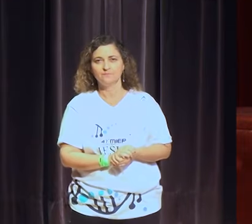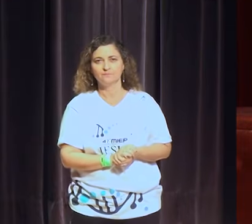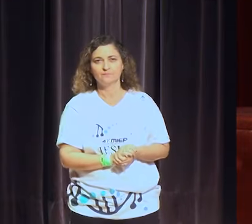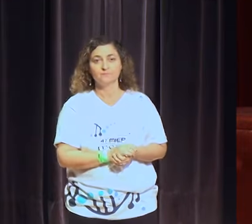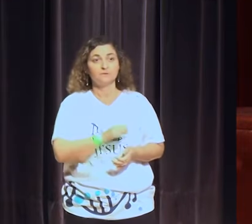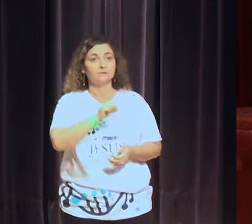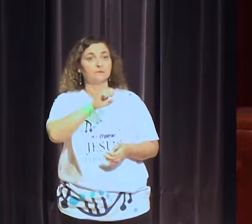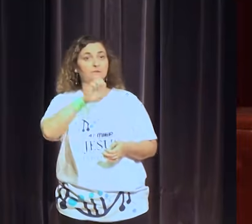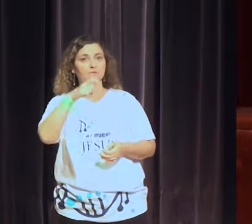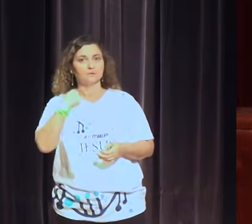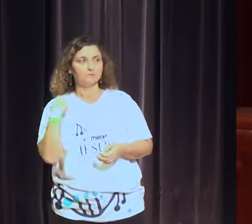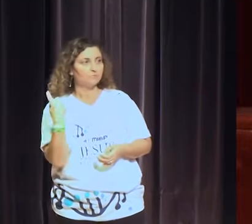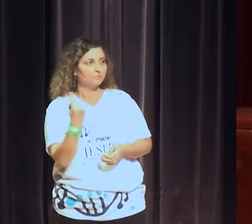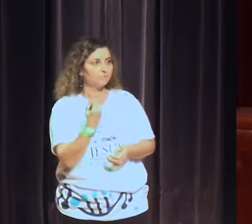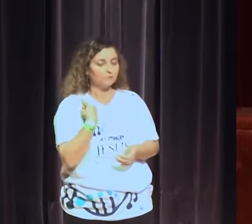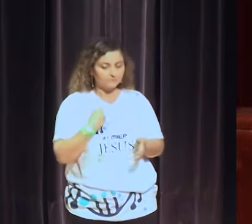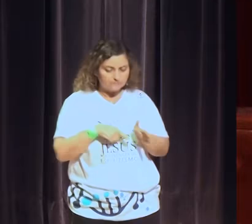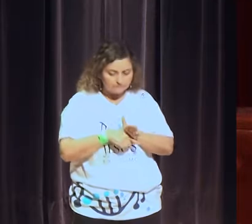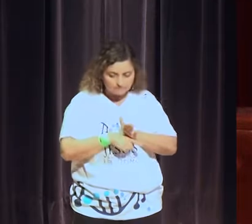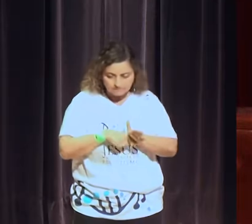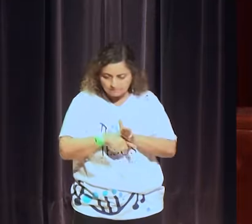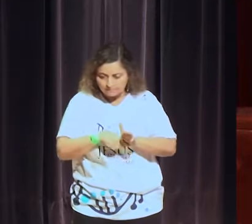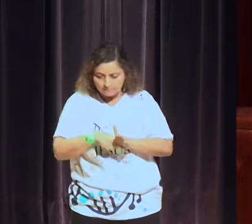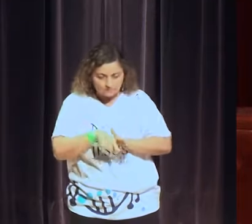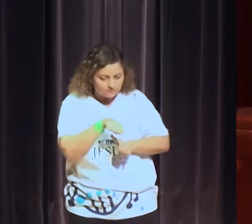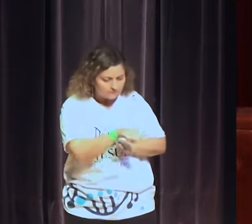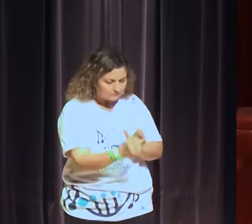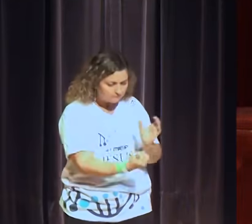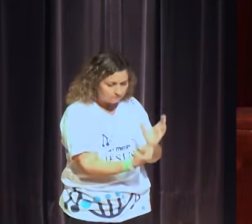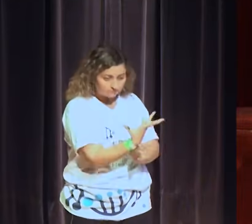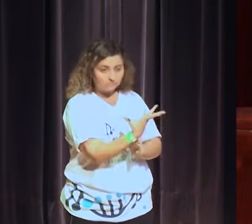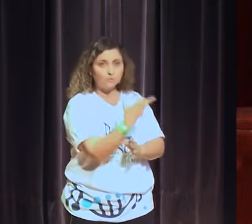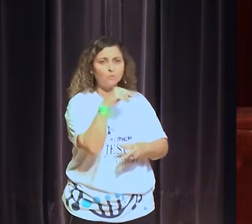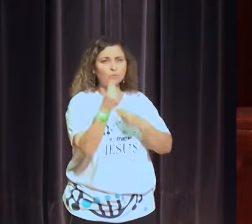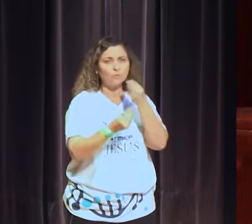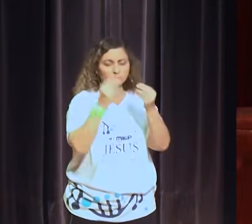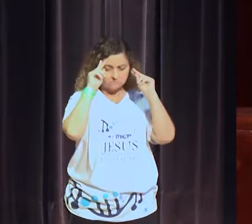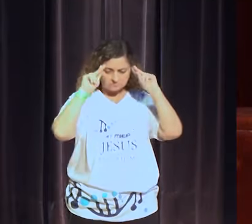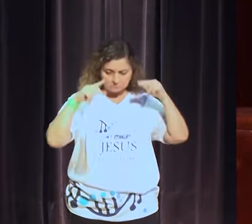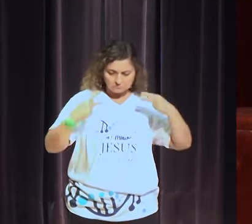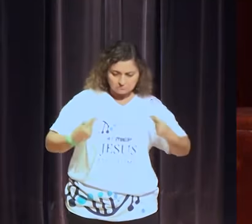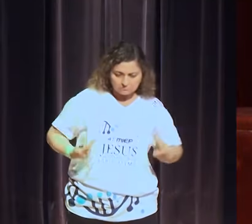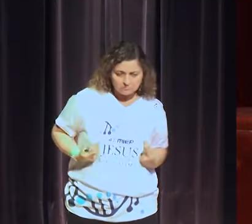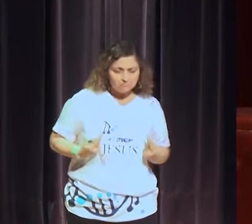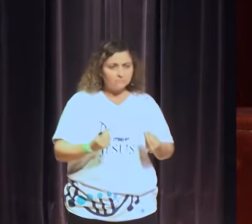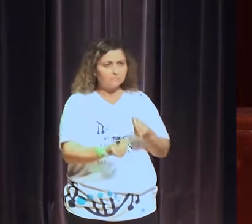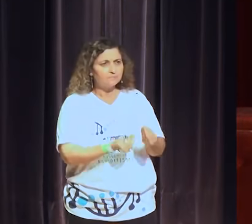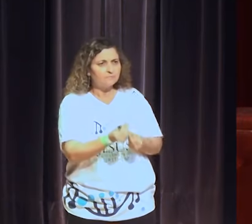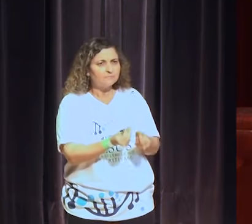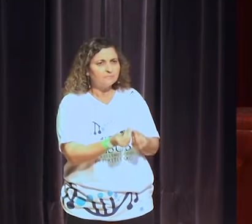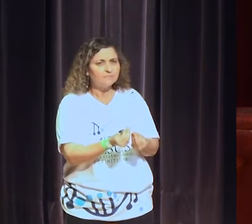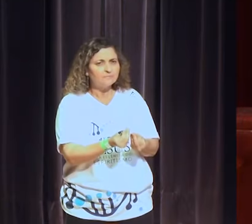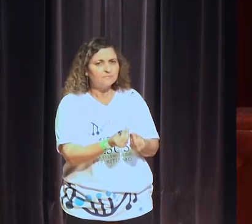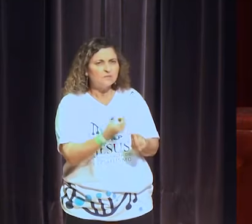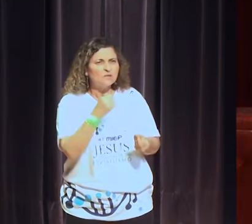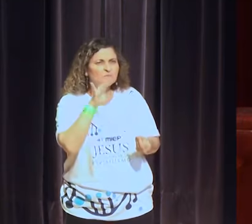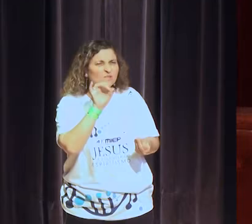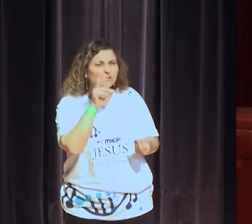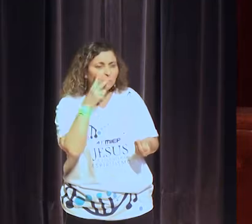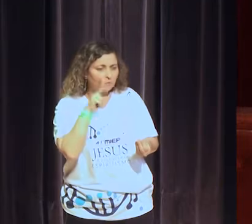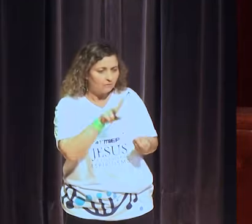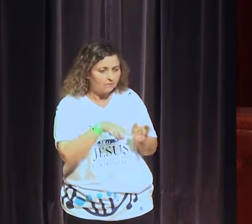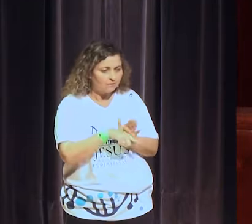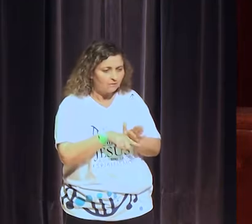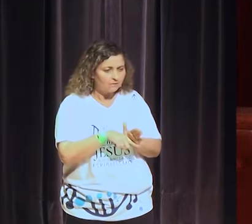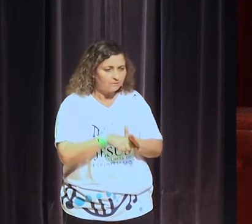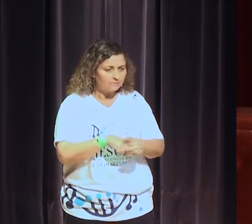Se nós examinamos o fenômeno humano de uma perspectiva puramente material,